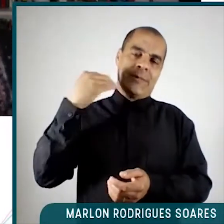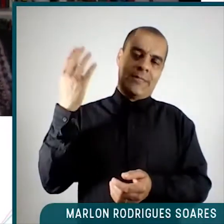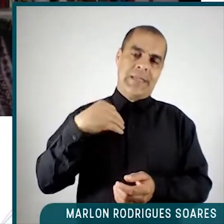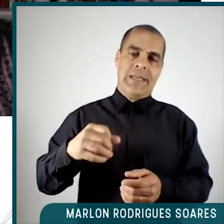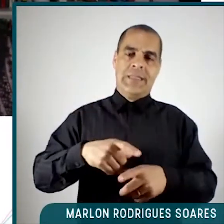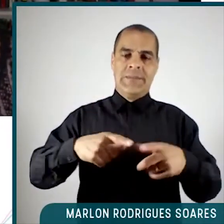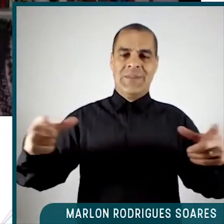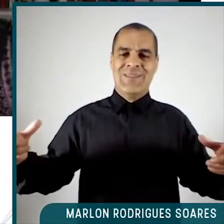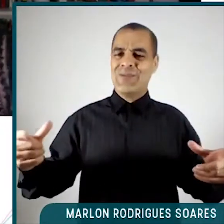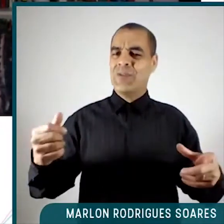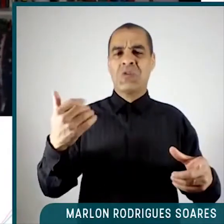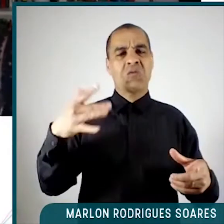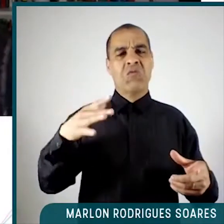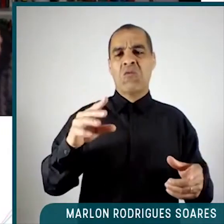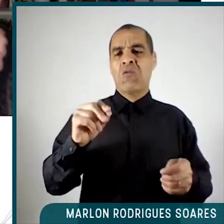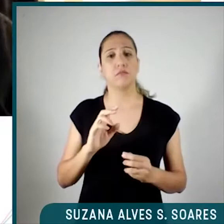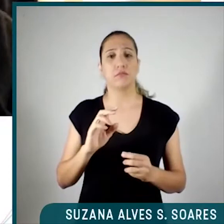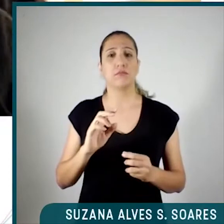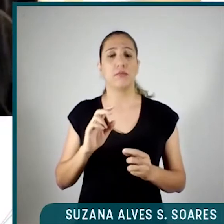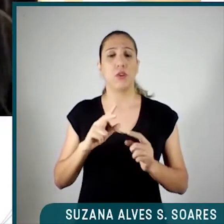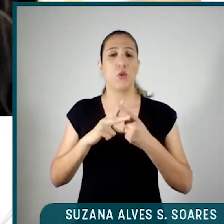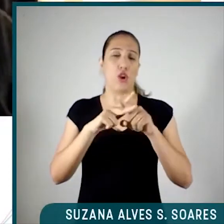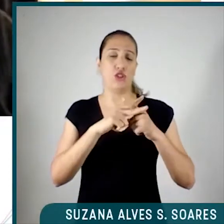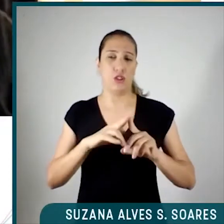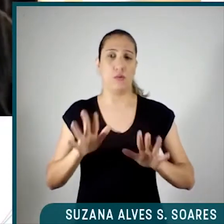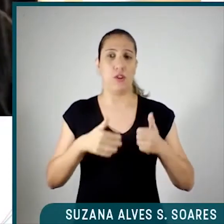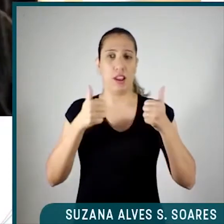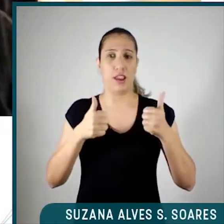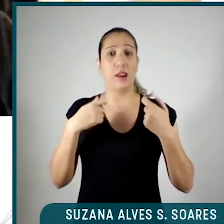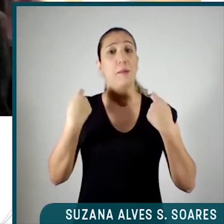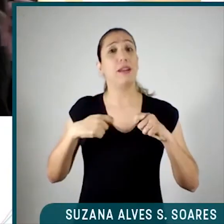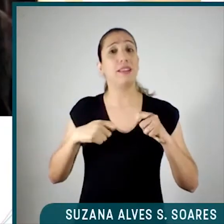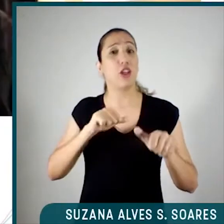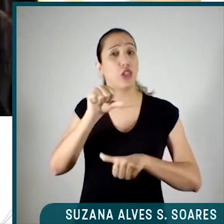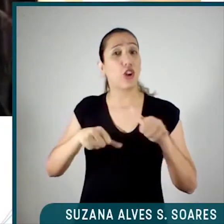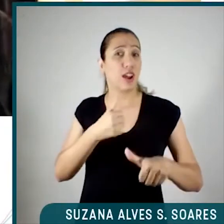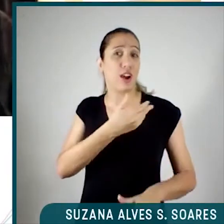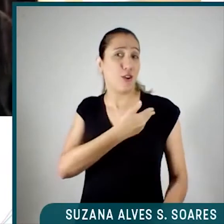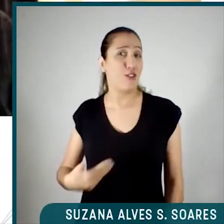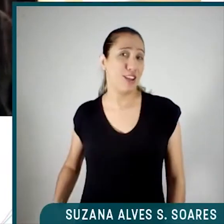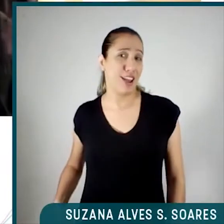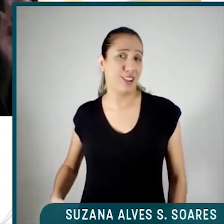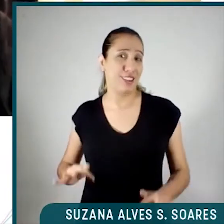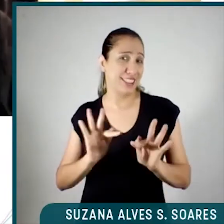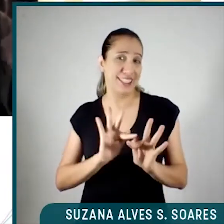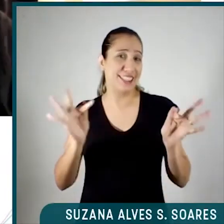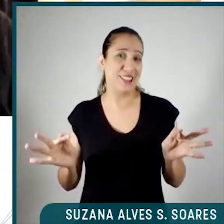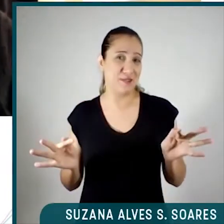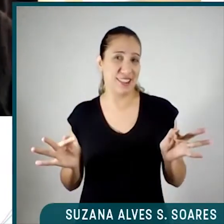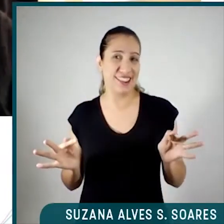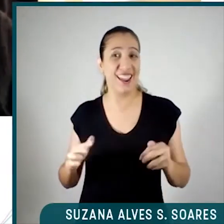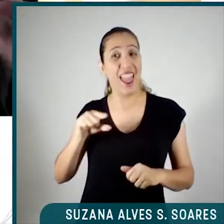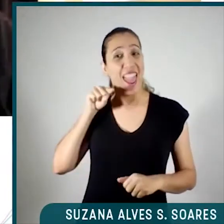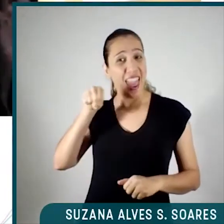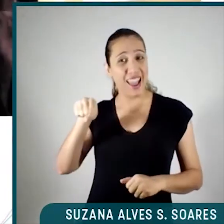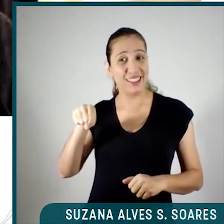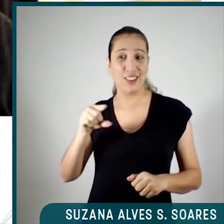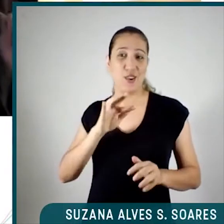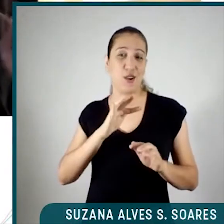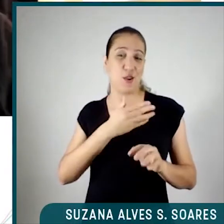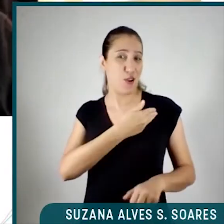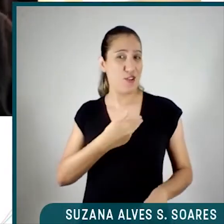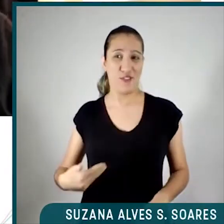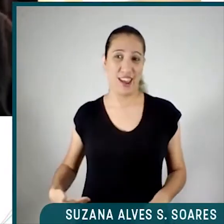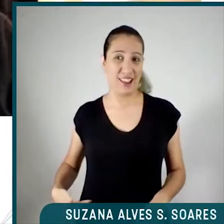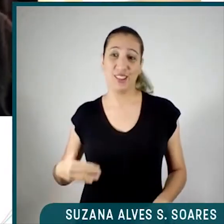sem um pensar estratégico adequado. Tem que trocar o governo. Com este governo é inviável